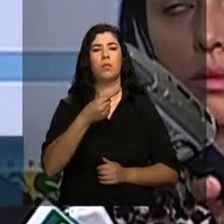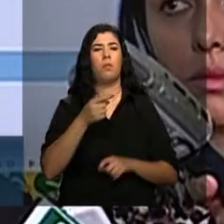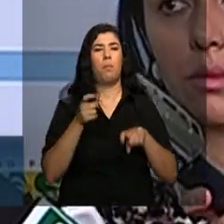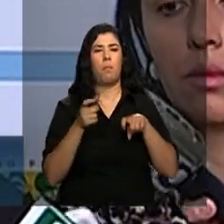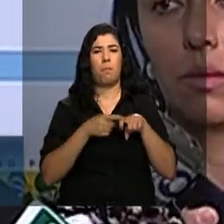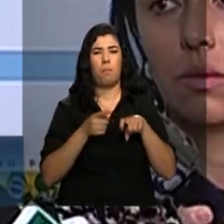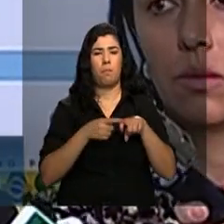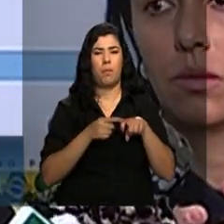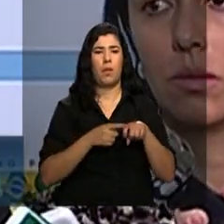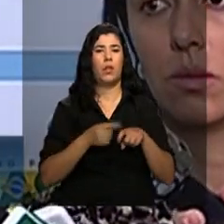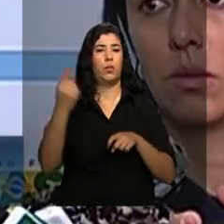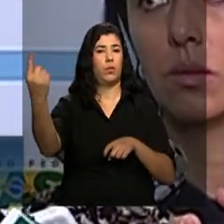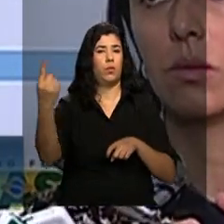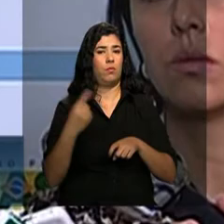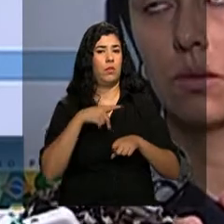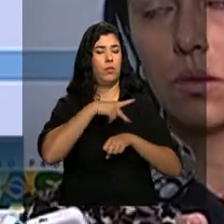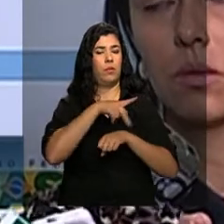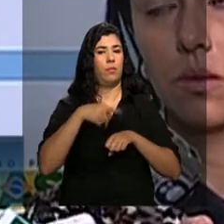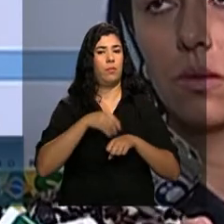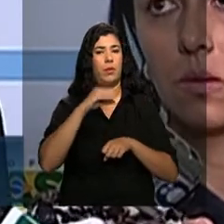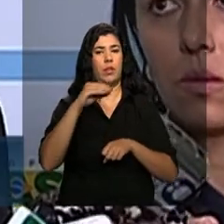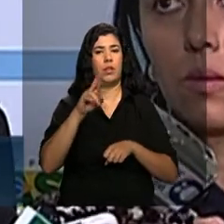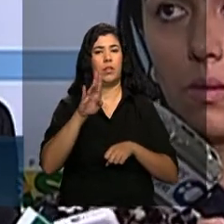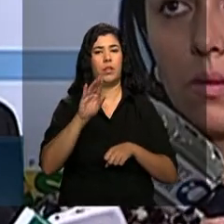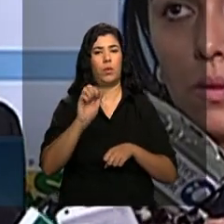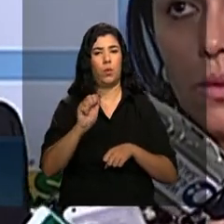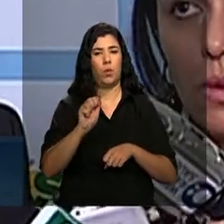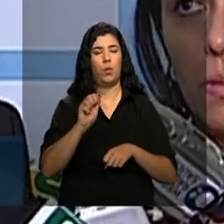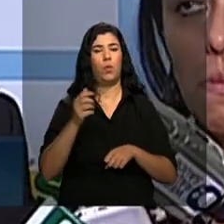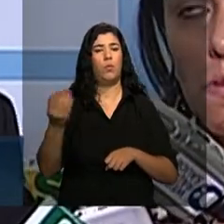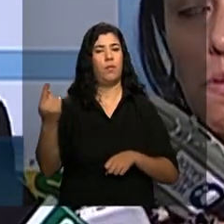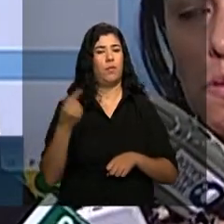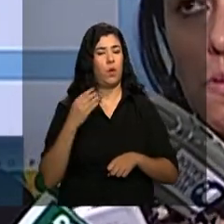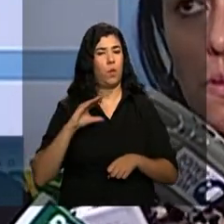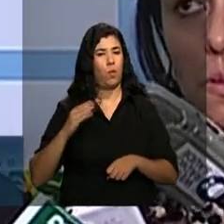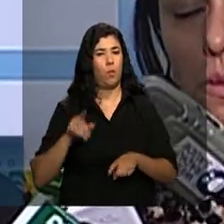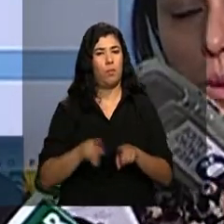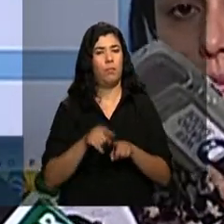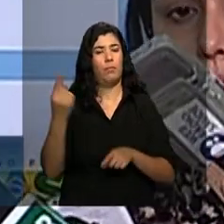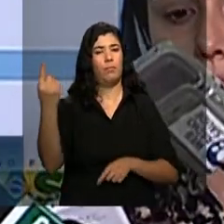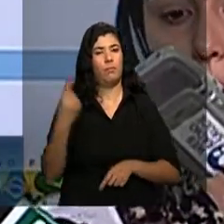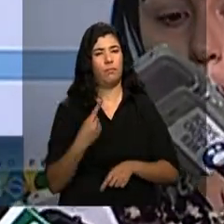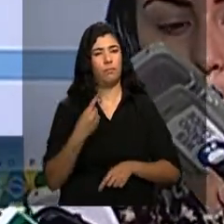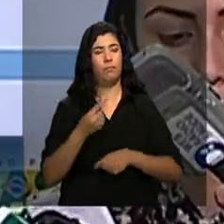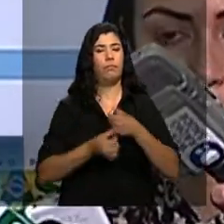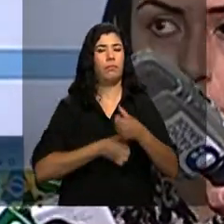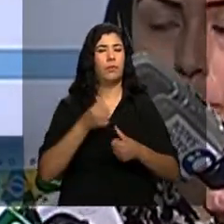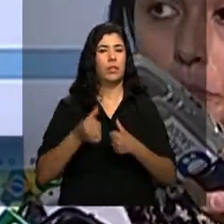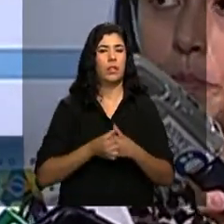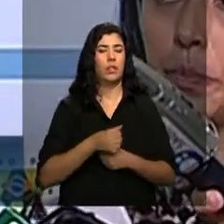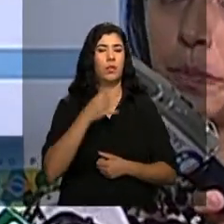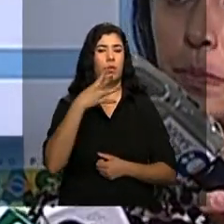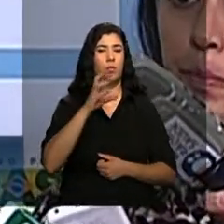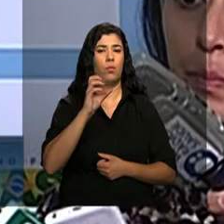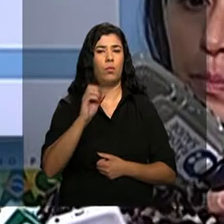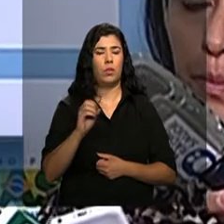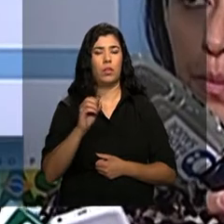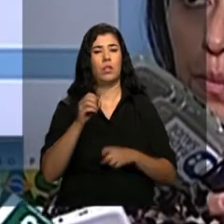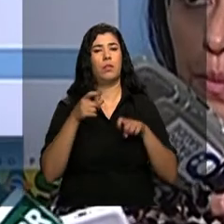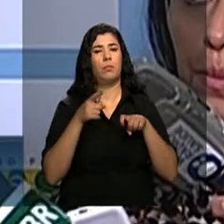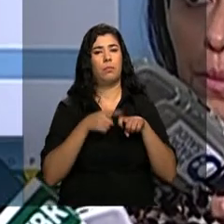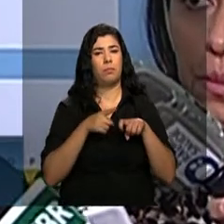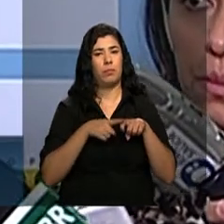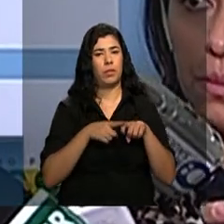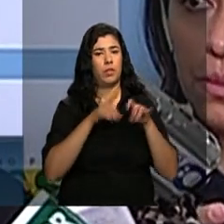que desde final de 2013, né, segundo semestre de 2013, 40 deles